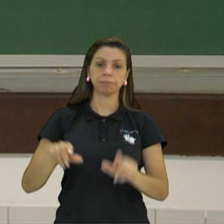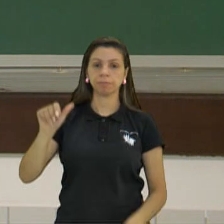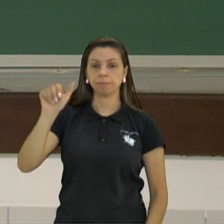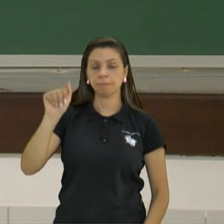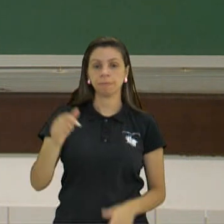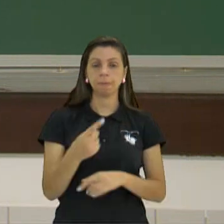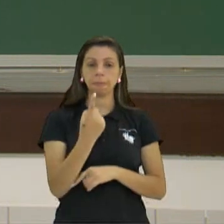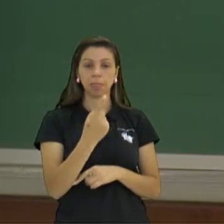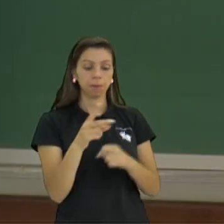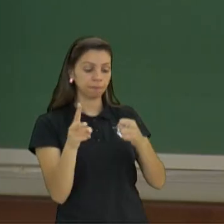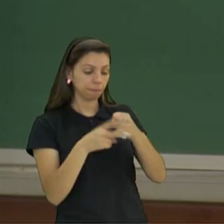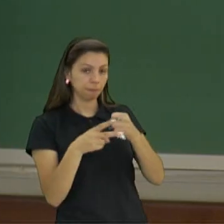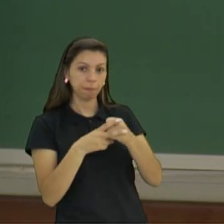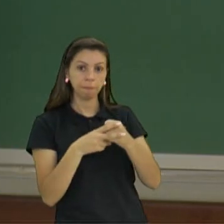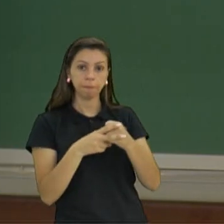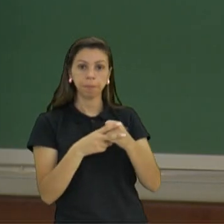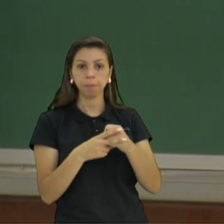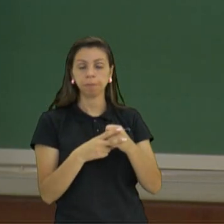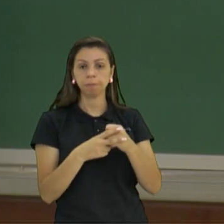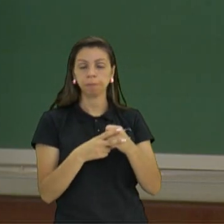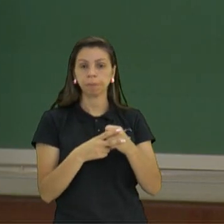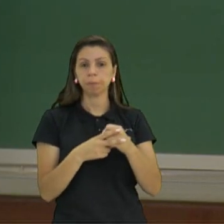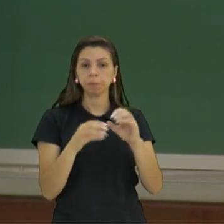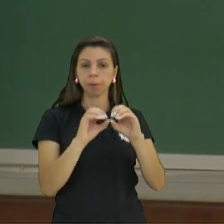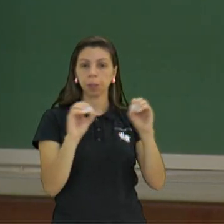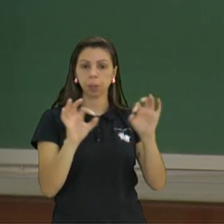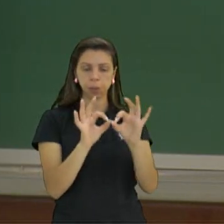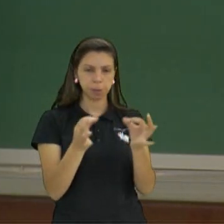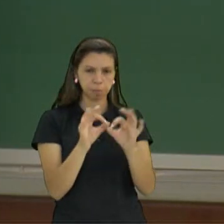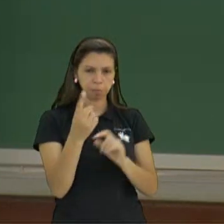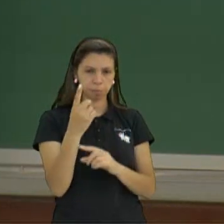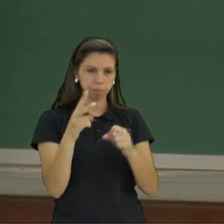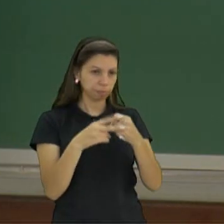período simples porque tem um verbo. Tá, vou conferir.